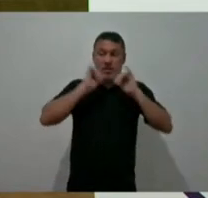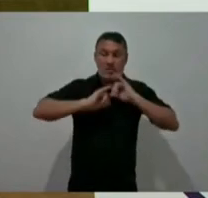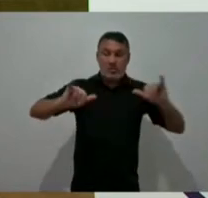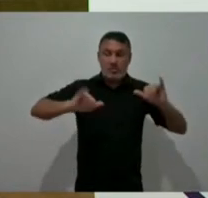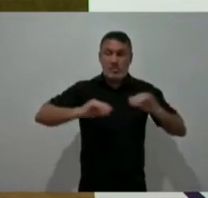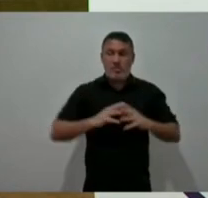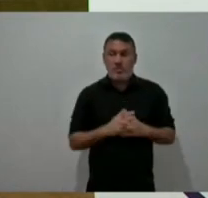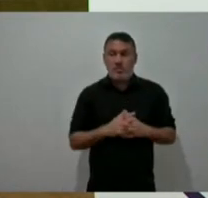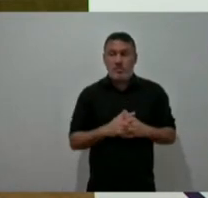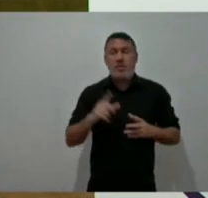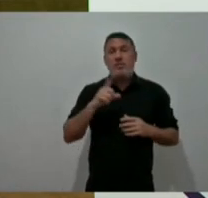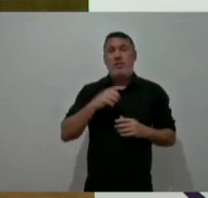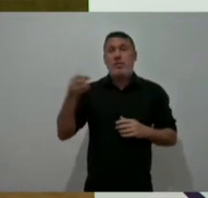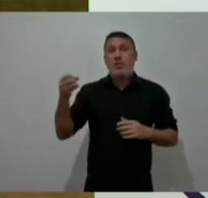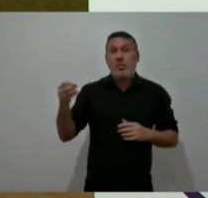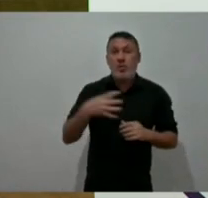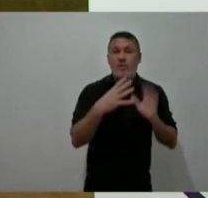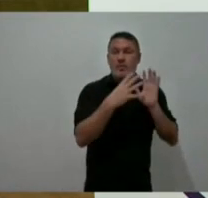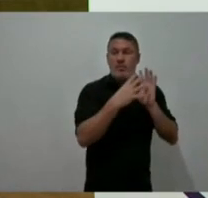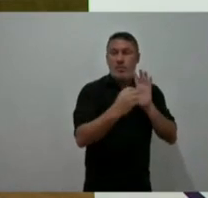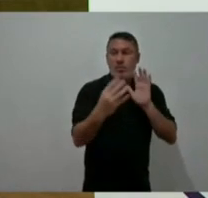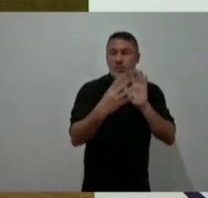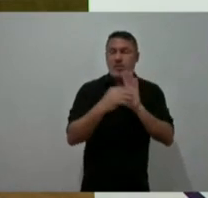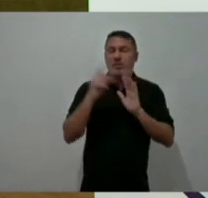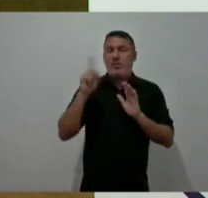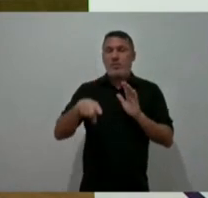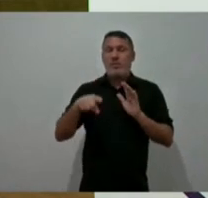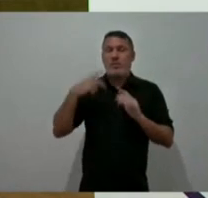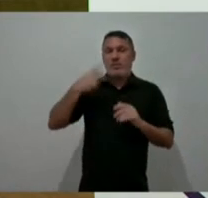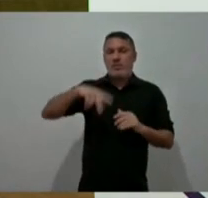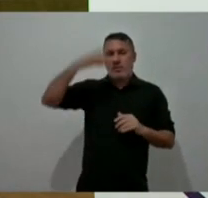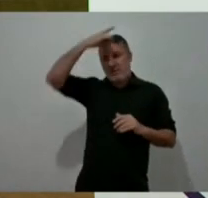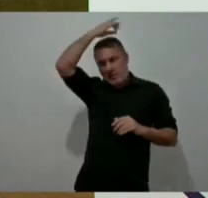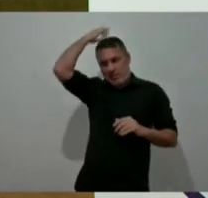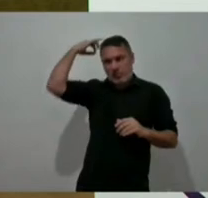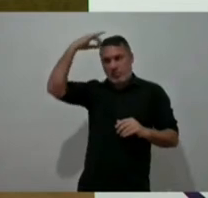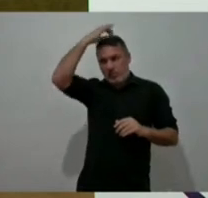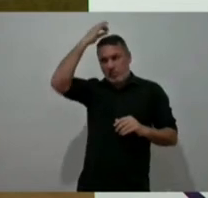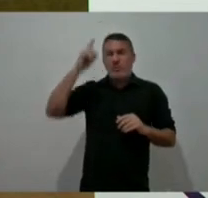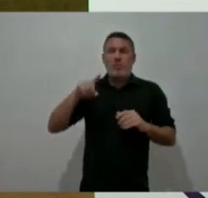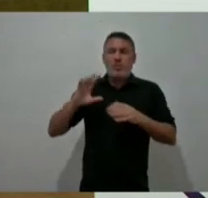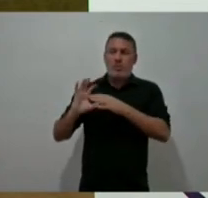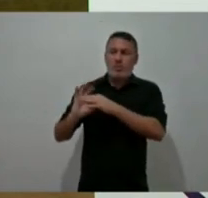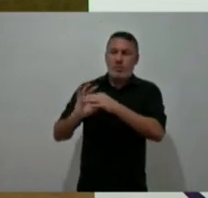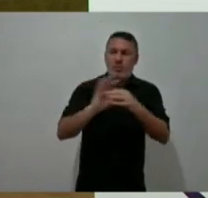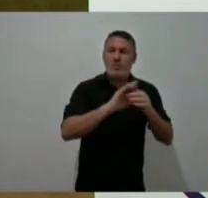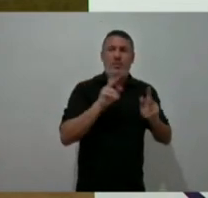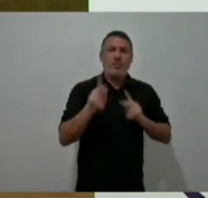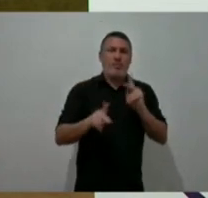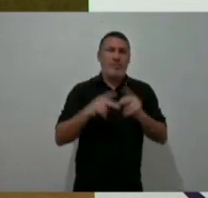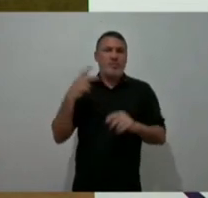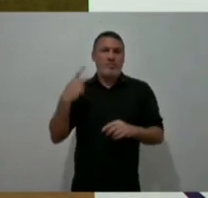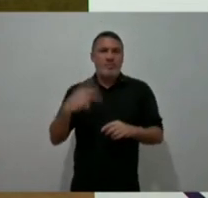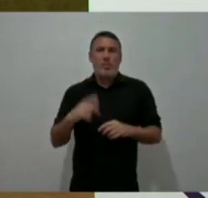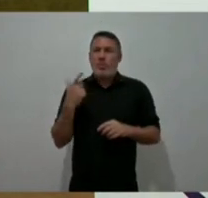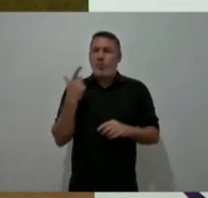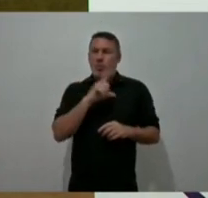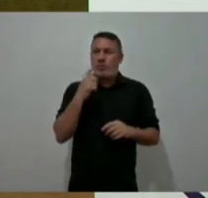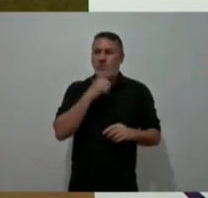de servir melhor o capixaba, de trazer esse contexto para o capixaba da forma mais sofisticada e,